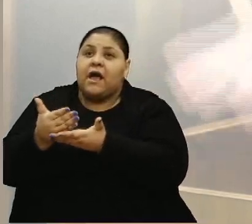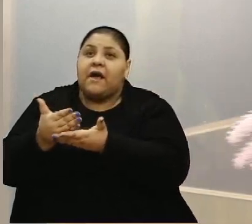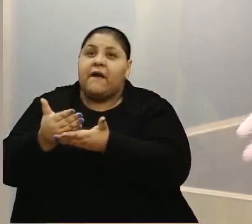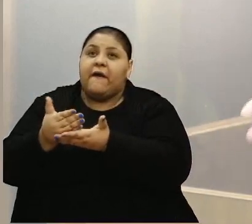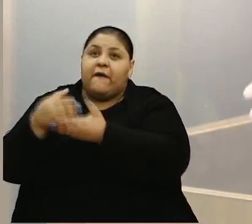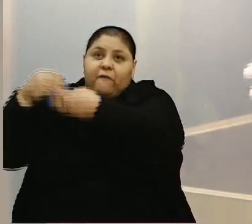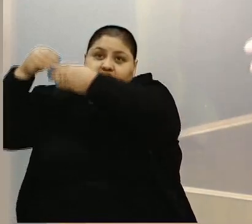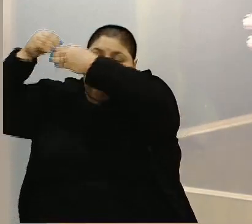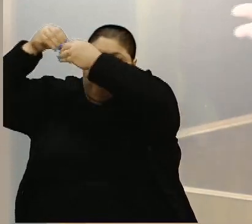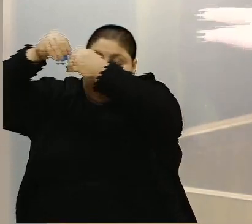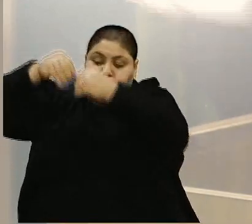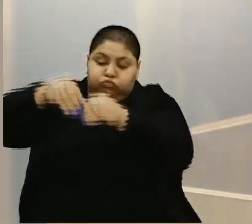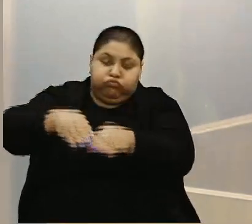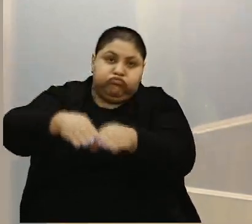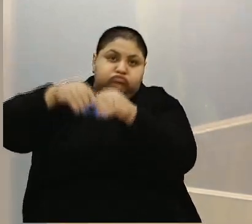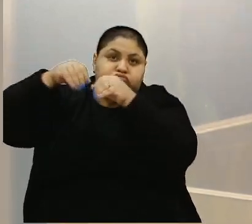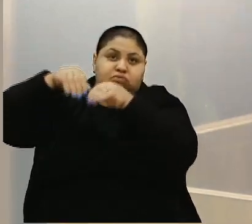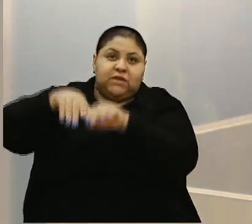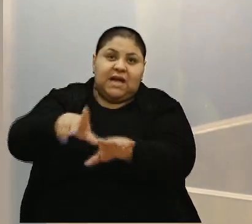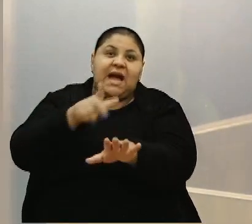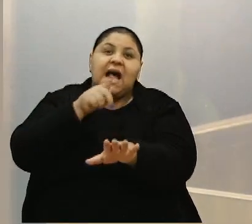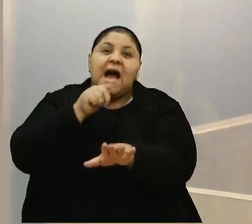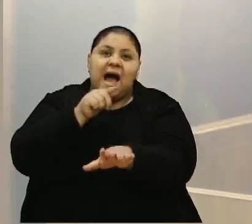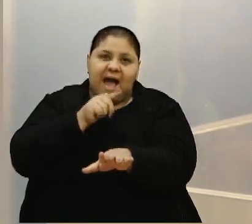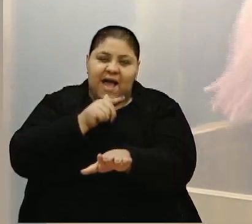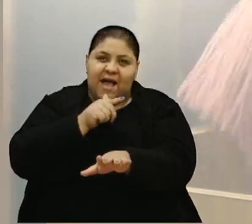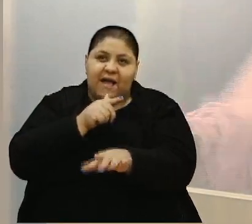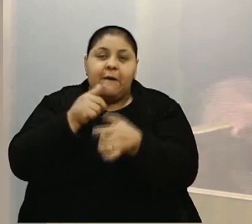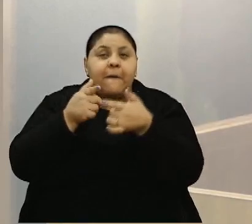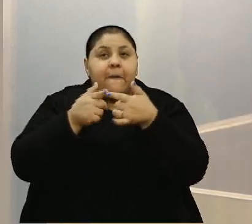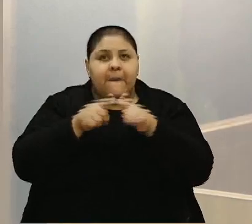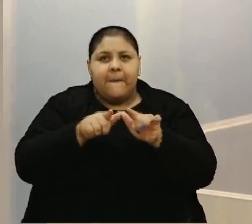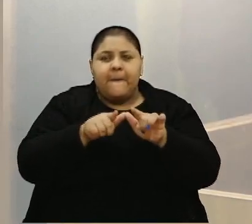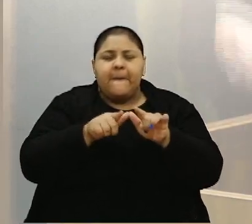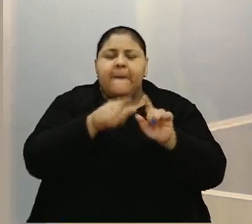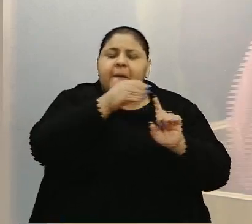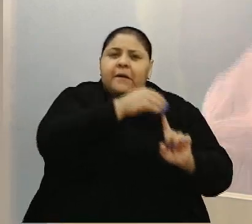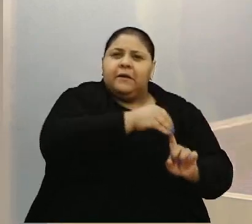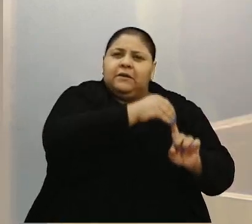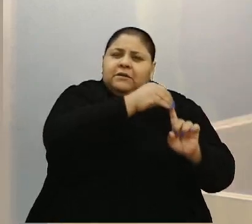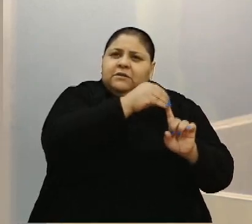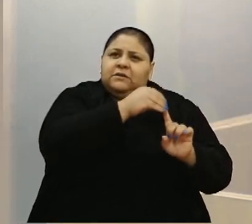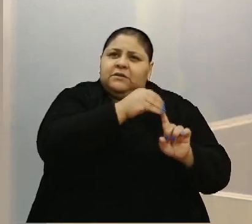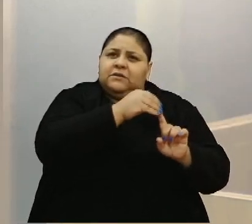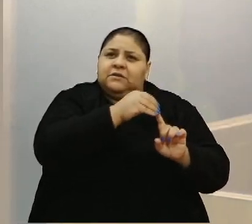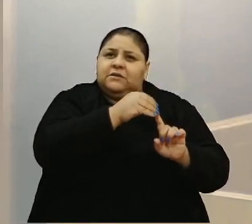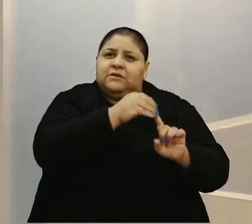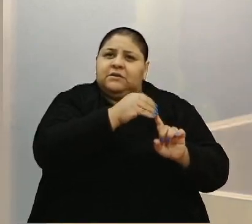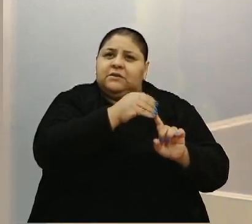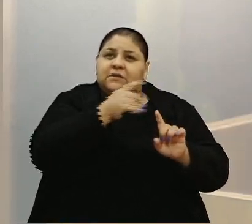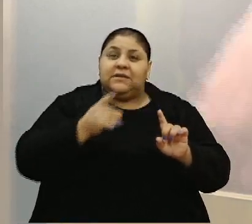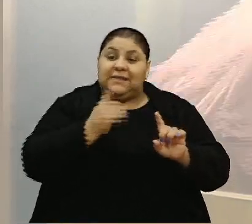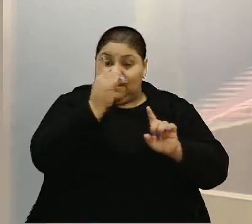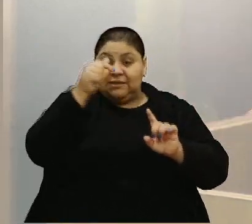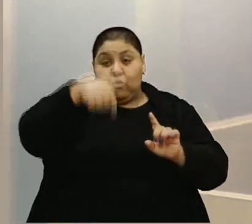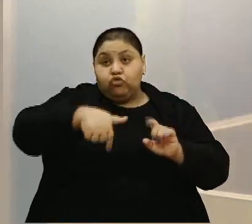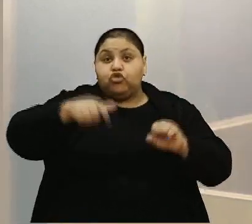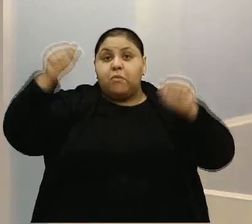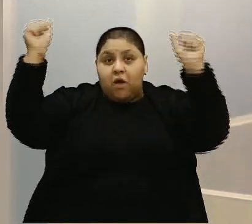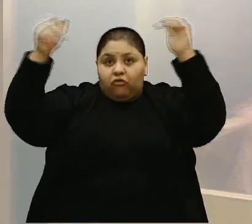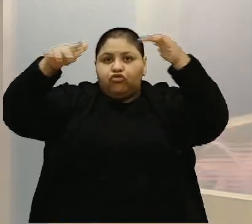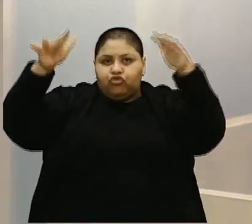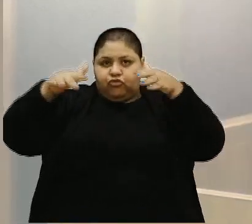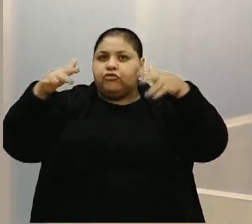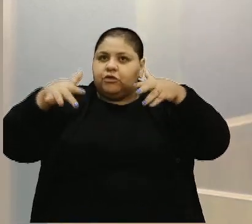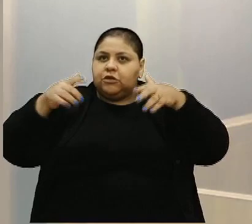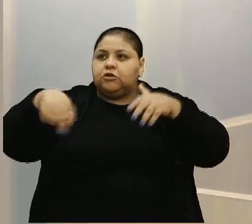com mais força a água. Mais especificamente, principalmente nesta última chuva, nestas